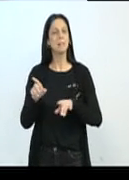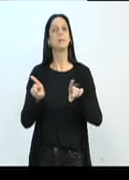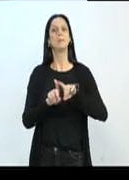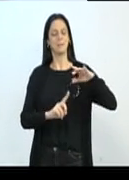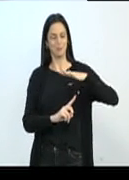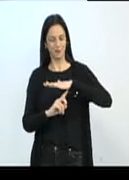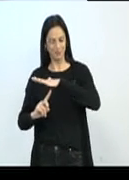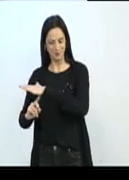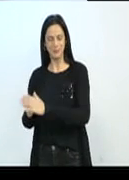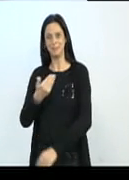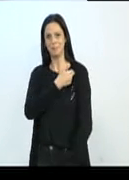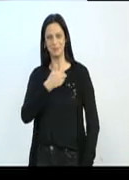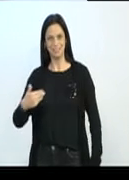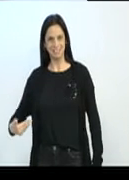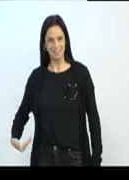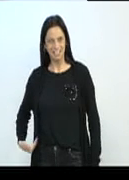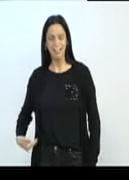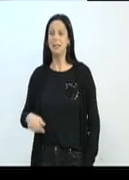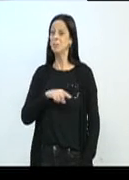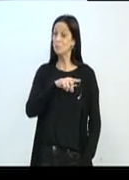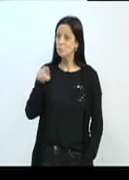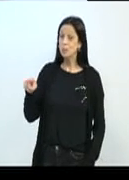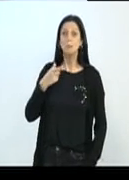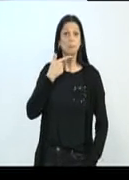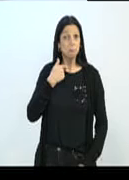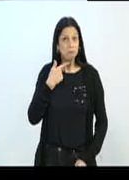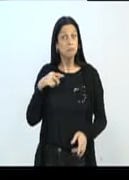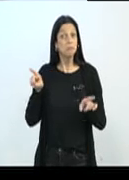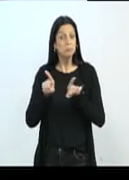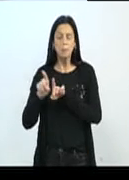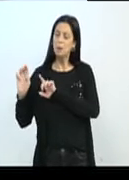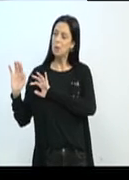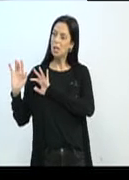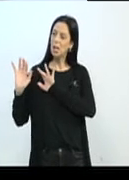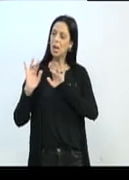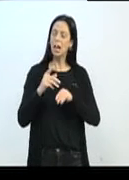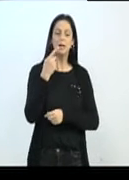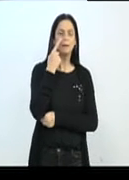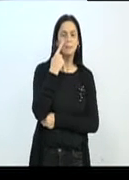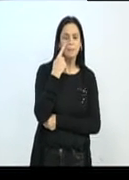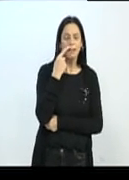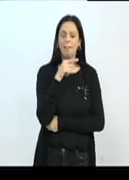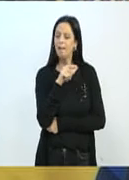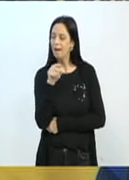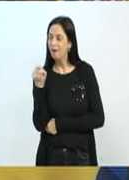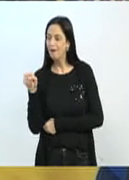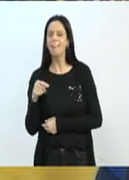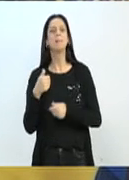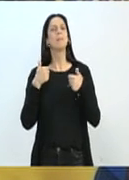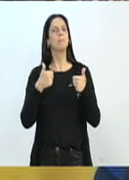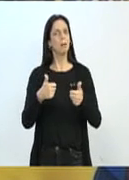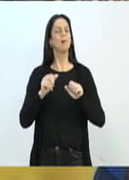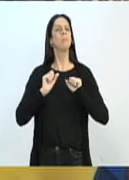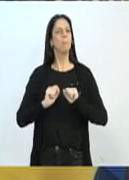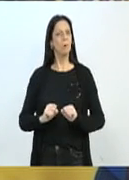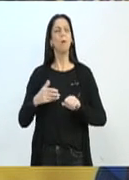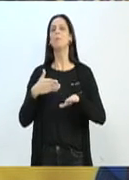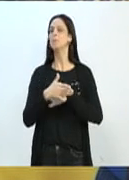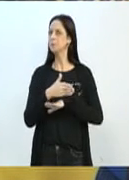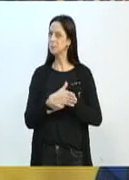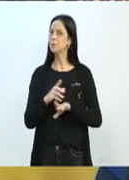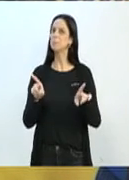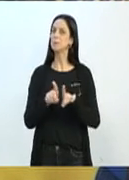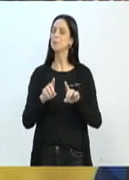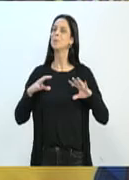da amizade e a nossa comunidade que quiser participar para prestigiar também os clubes de mães podem participar E